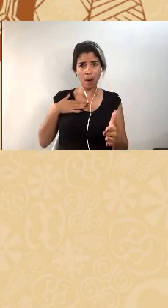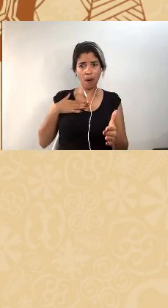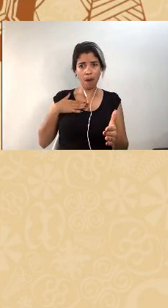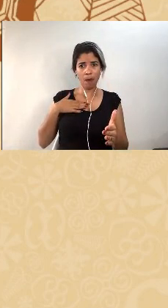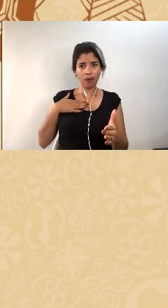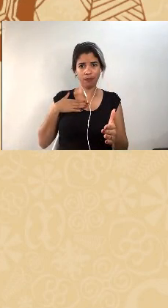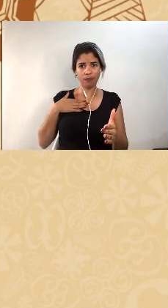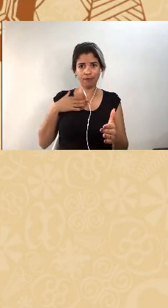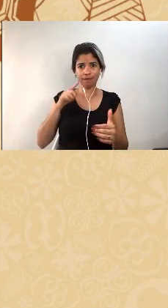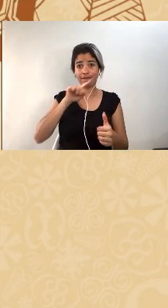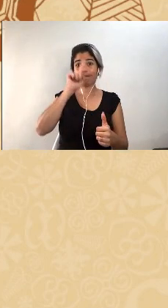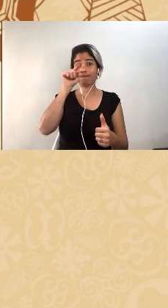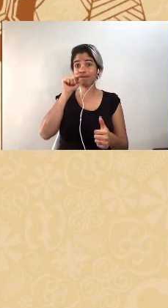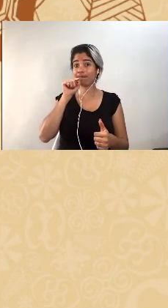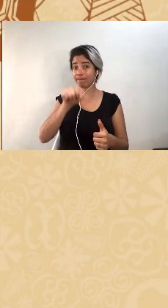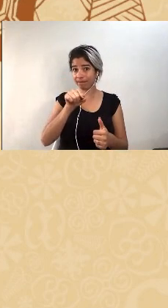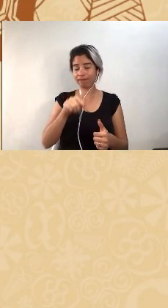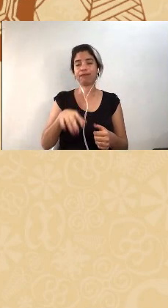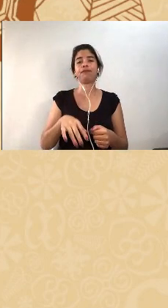Próxima.